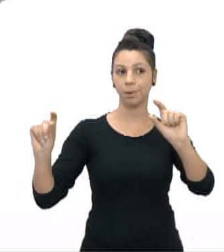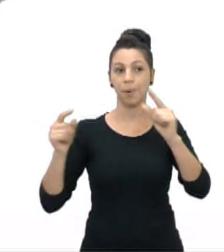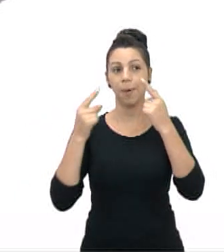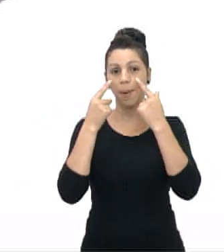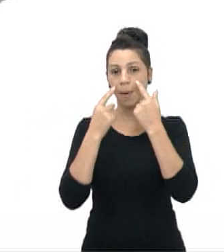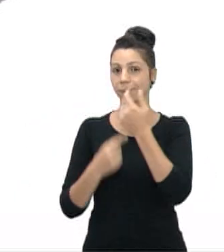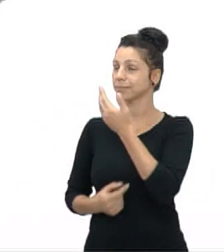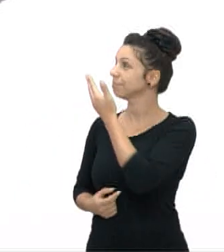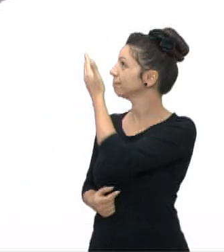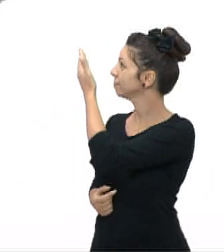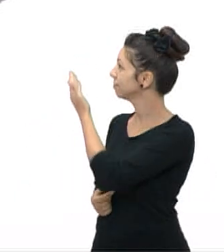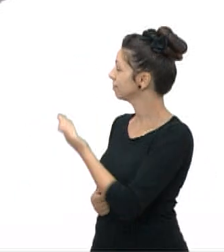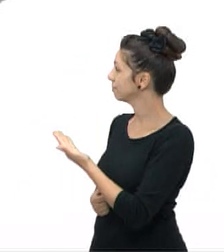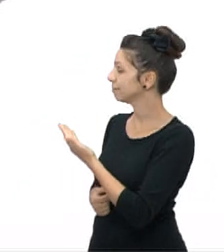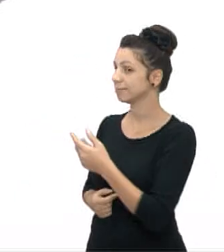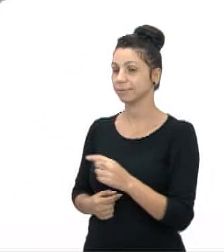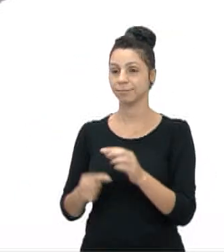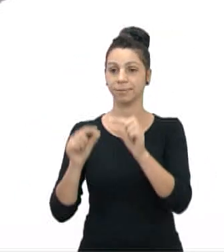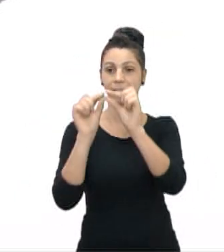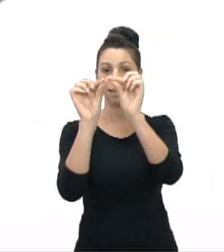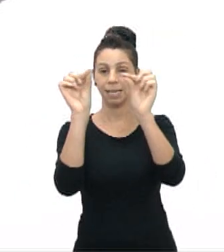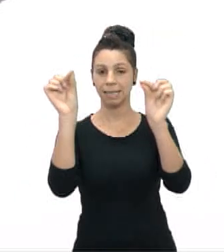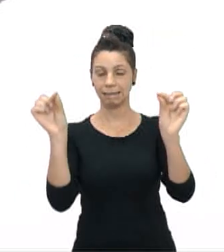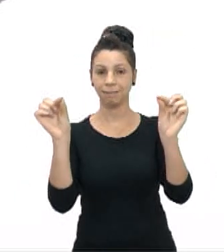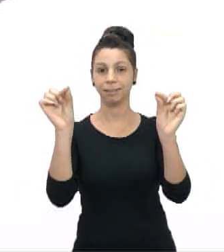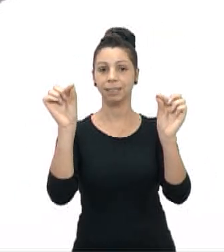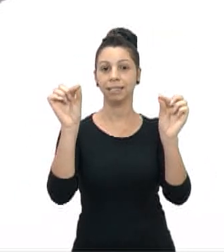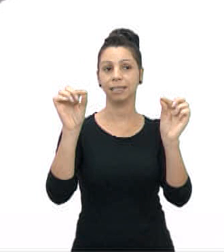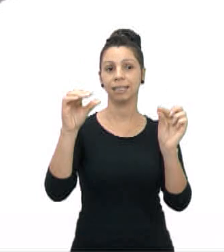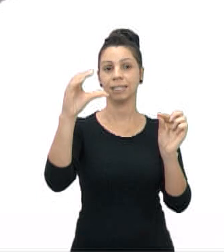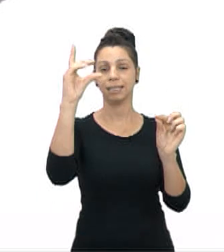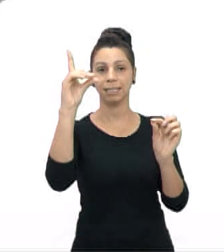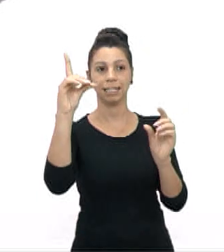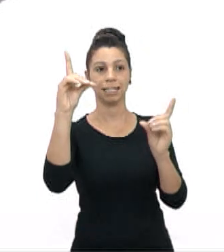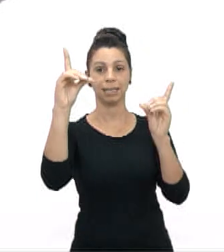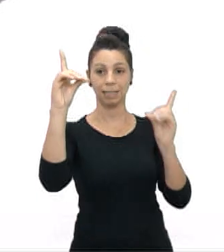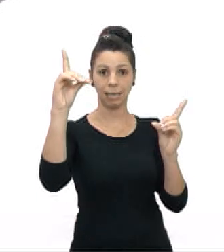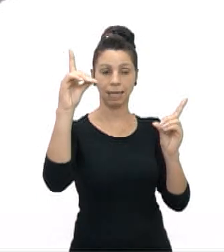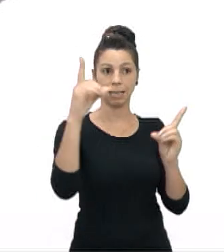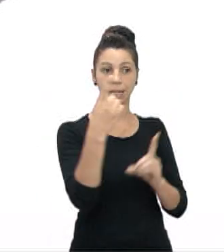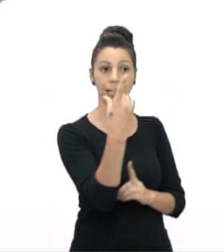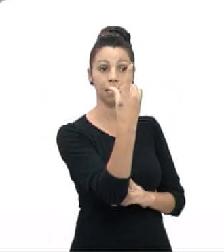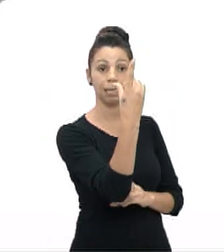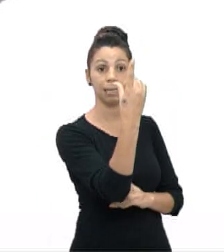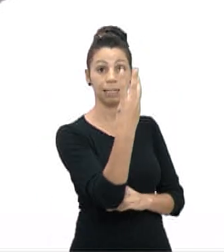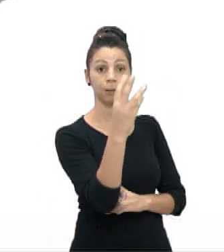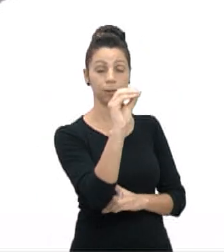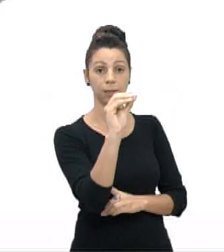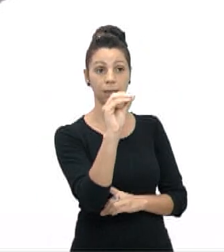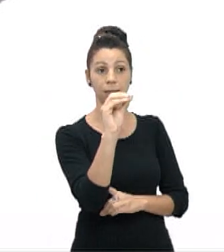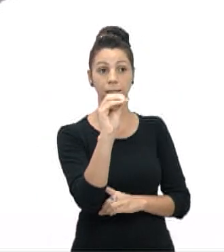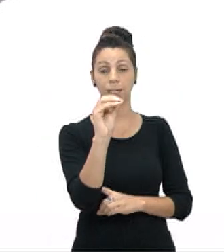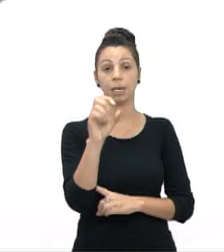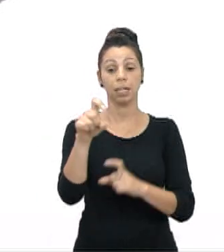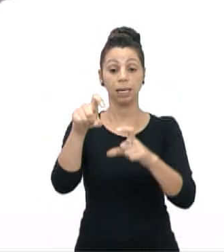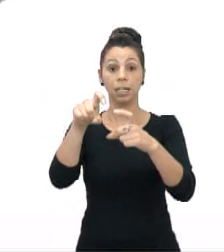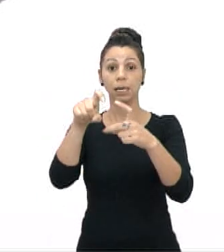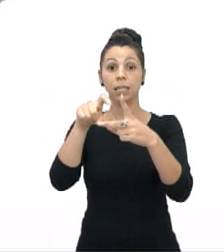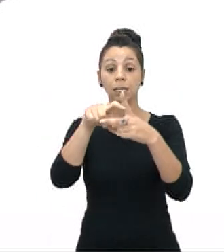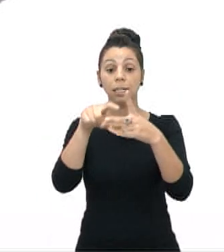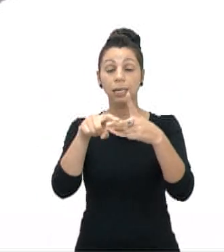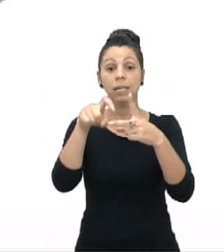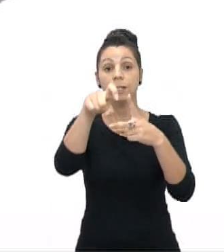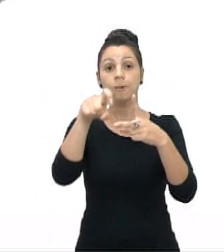Olha, a medida do arco CD deverá ser 130 e a medida de X deverá